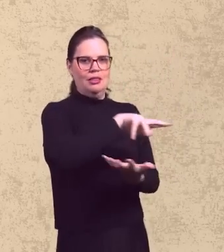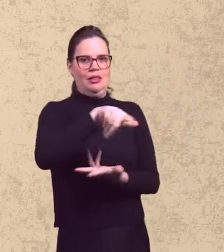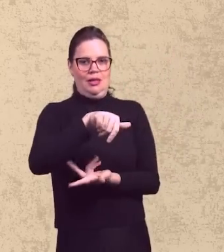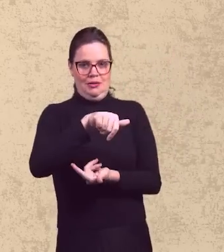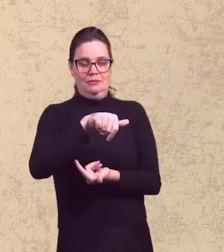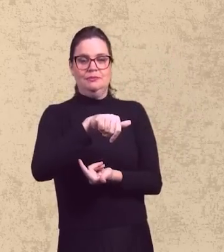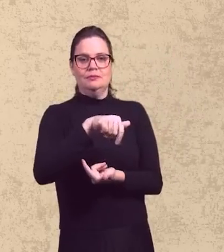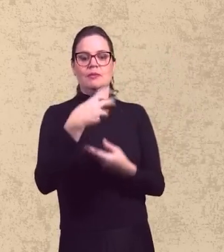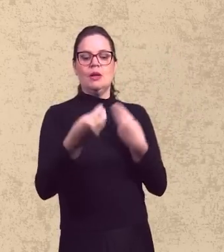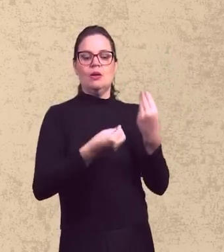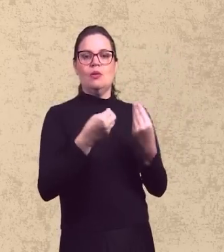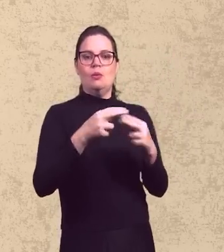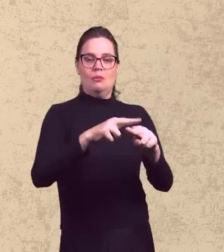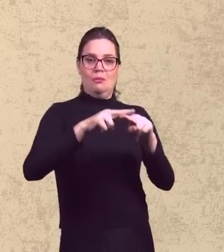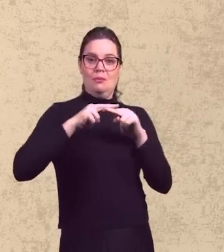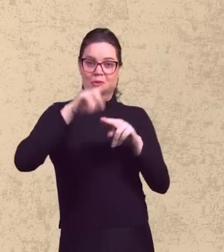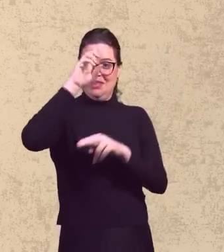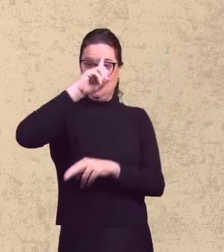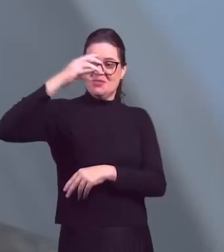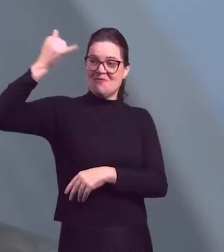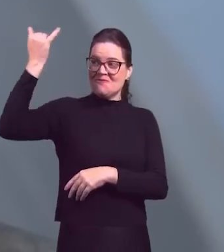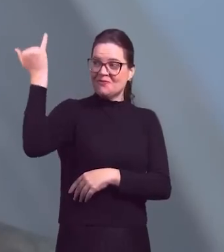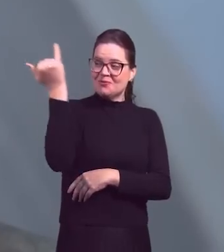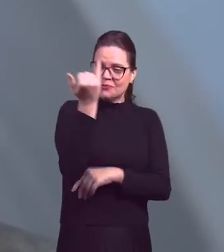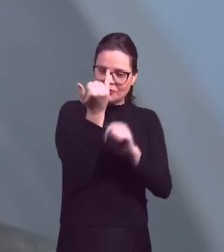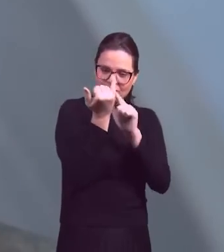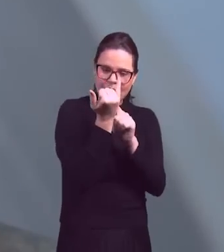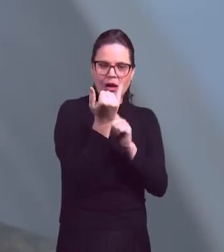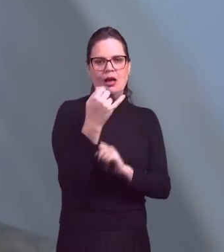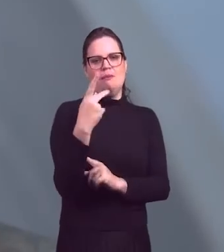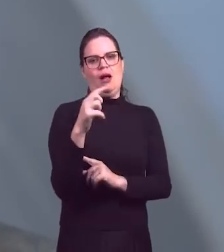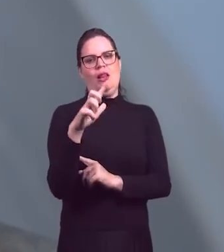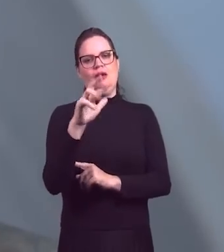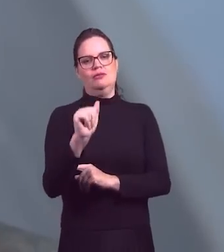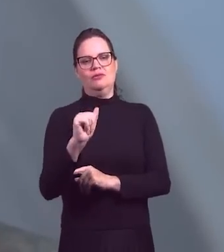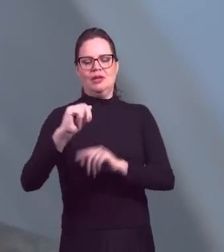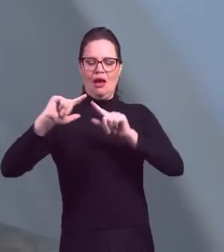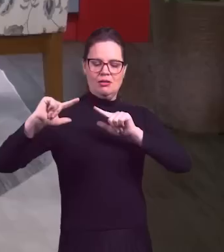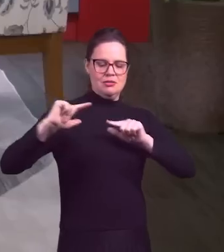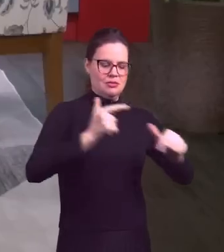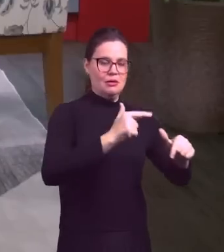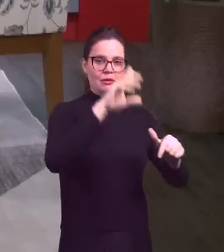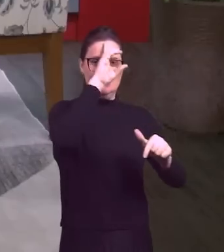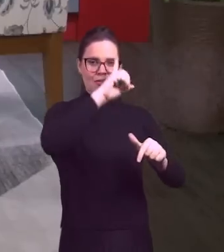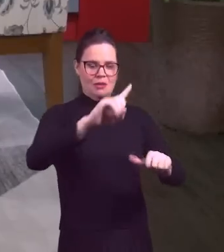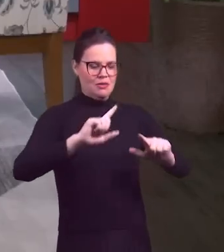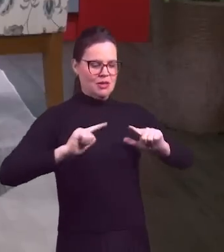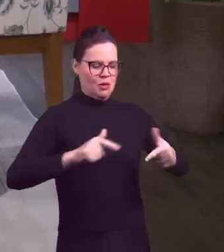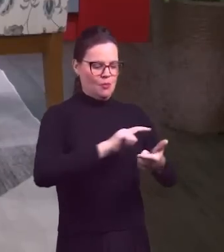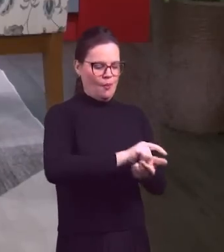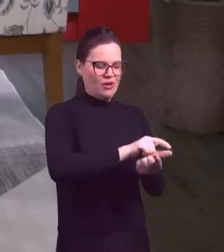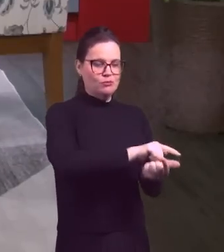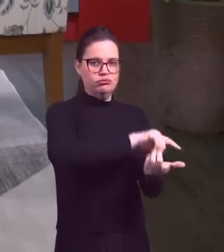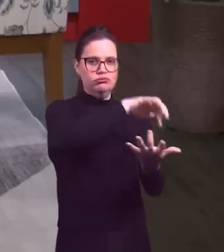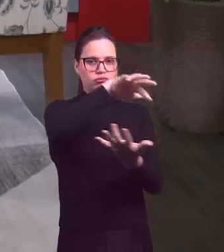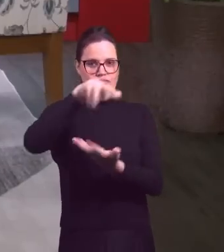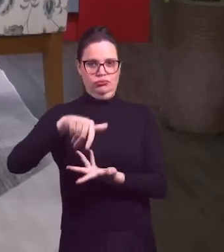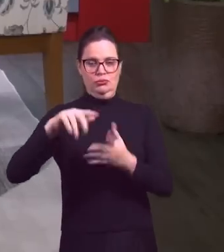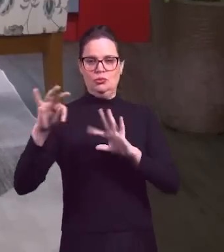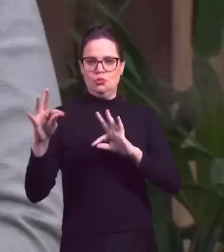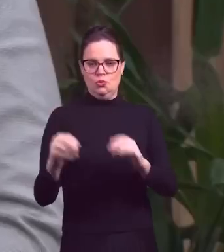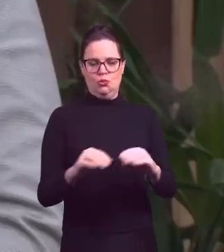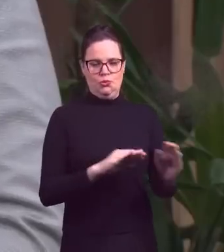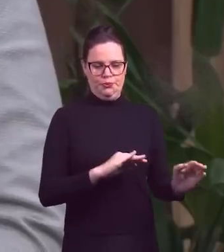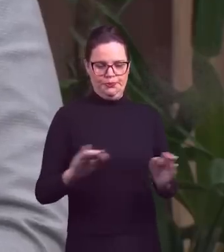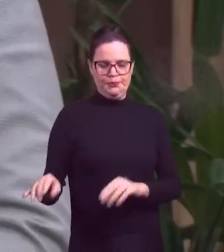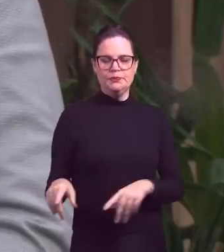terra. Pela sua palavra, né? Deus criou todas as coisas. Exatamente. É importante